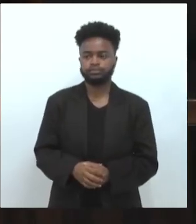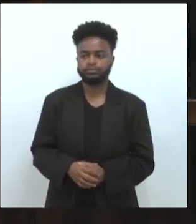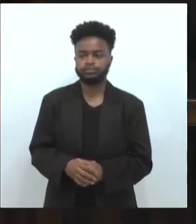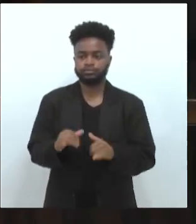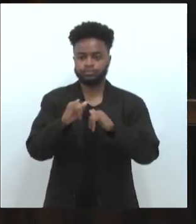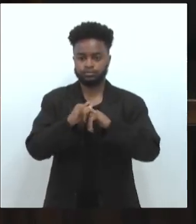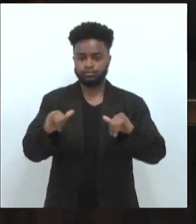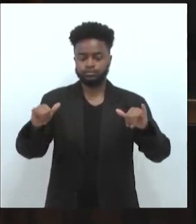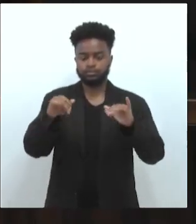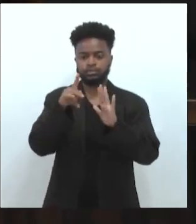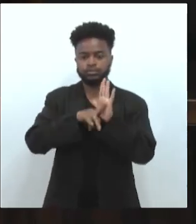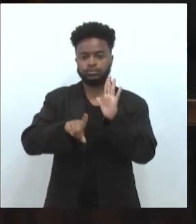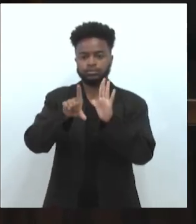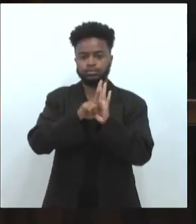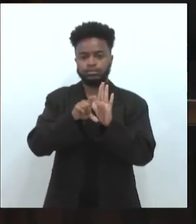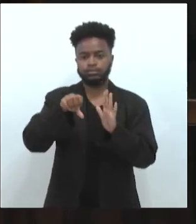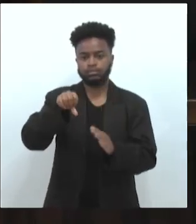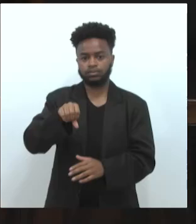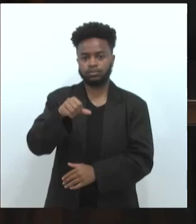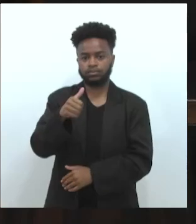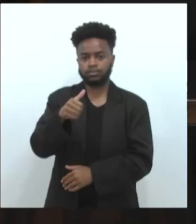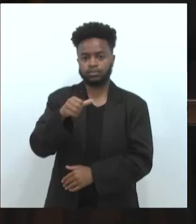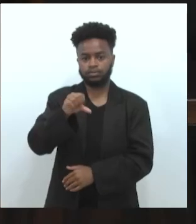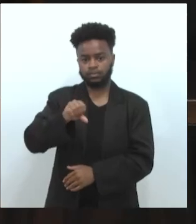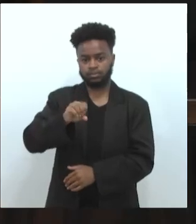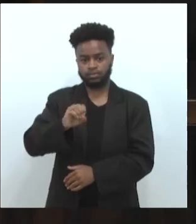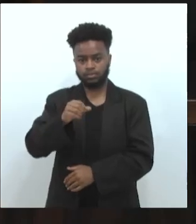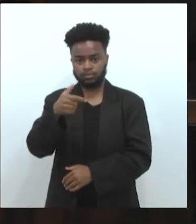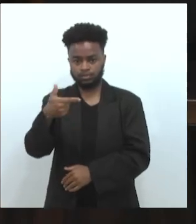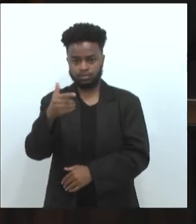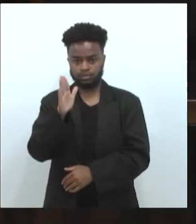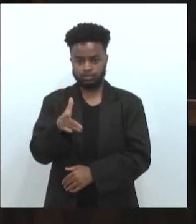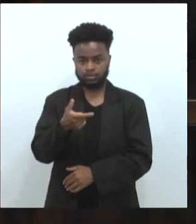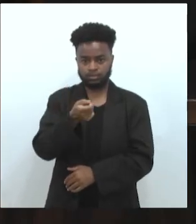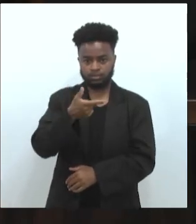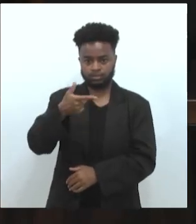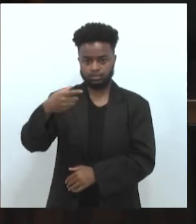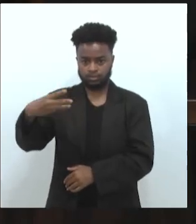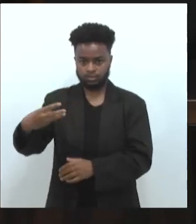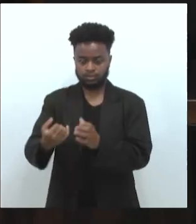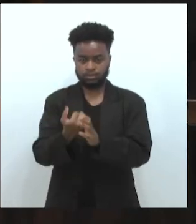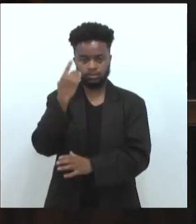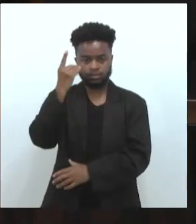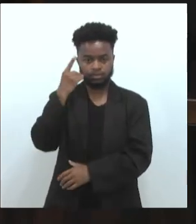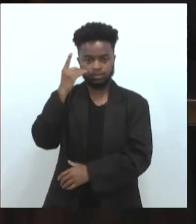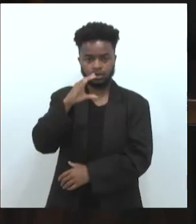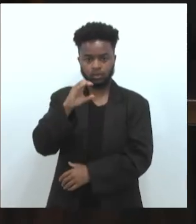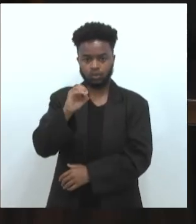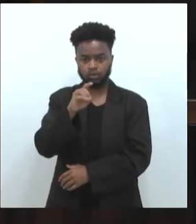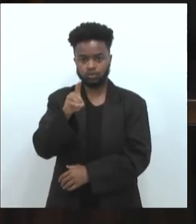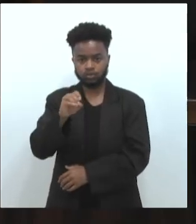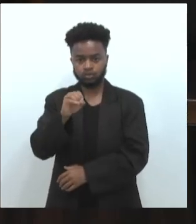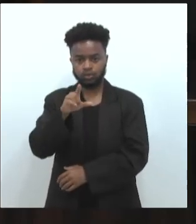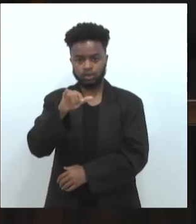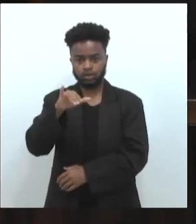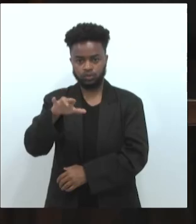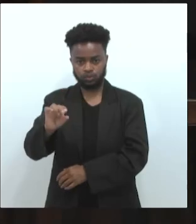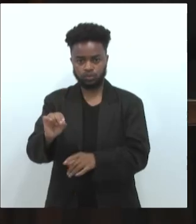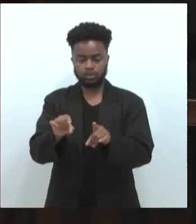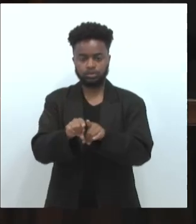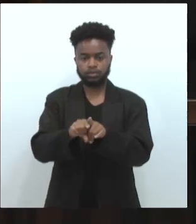Anuncio projeto de lei número 902 de 2023, de autoria do deputado Vinícius Cozzolino e